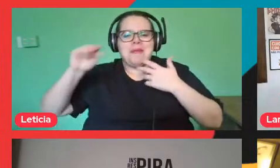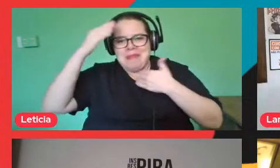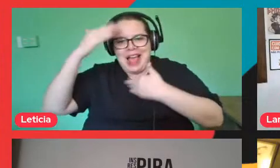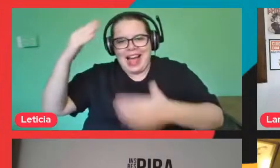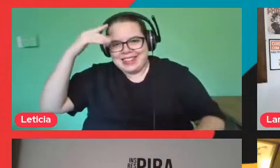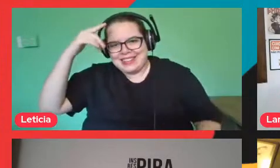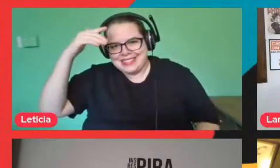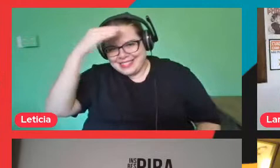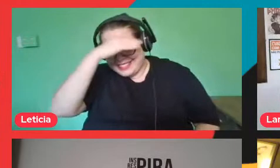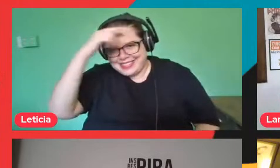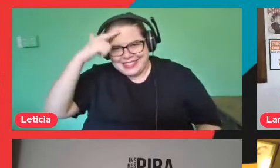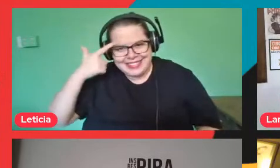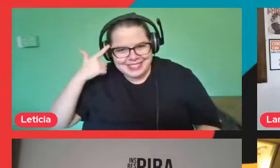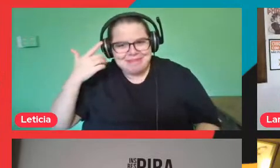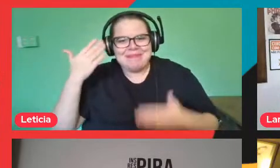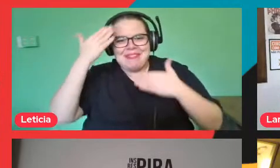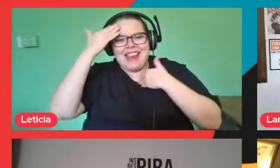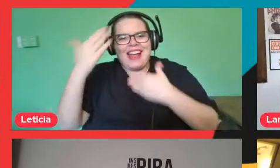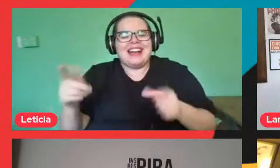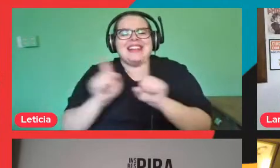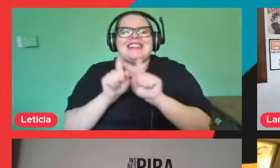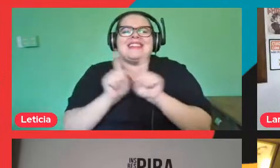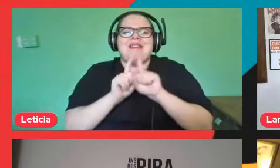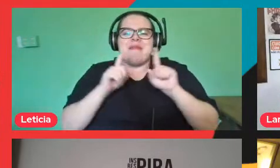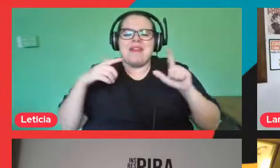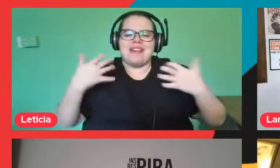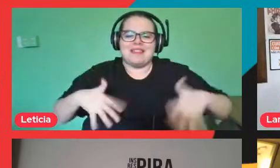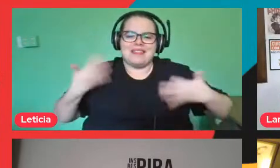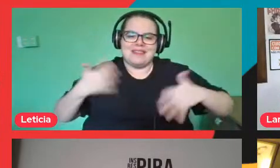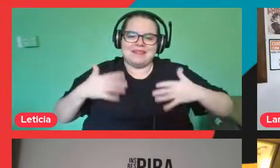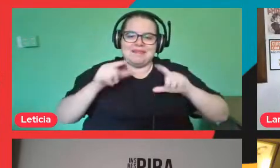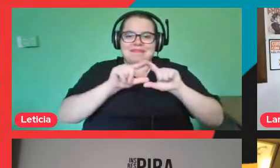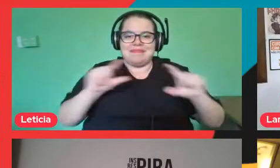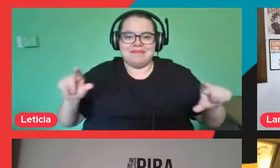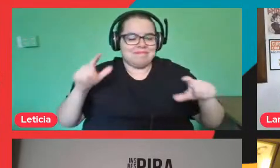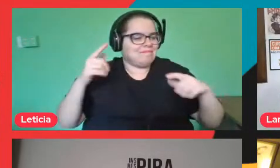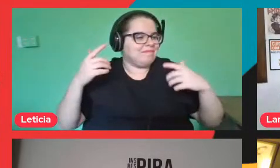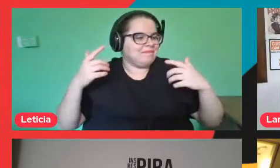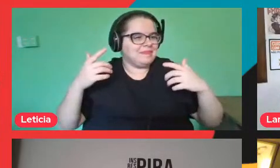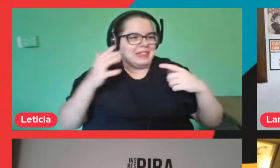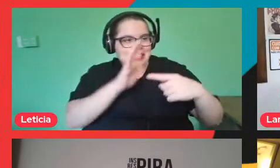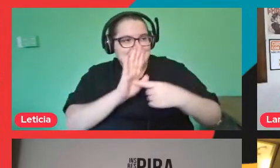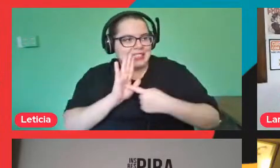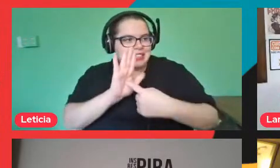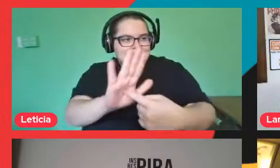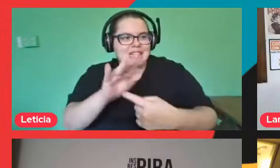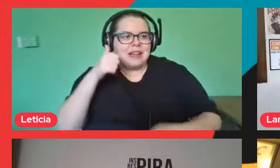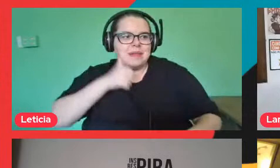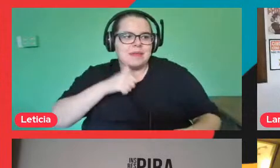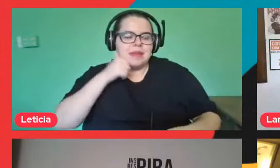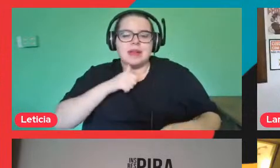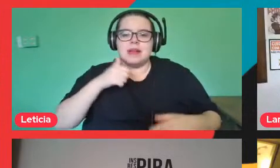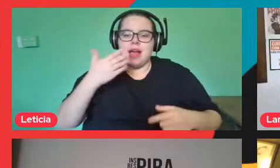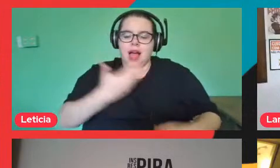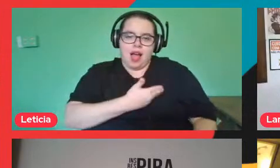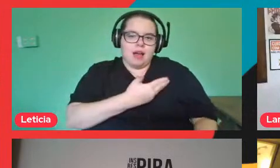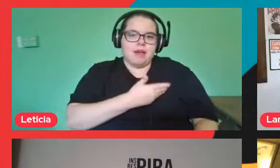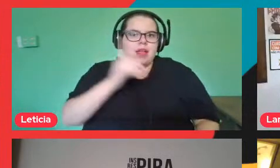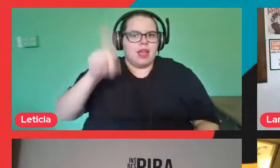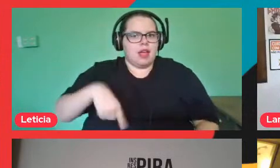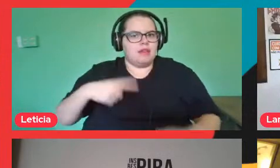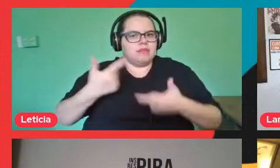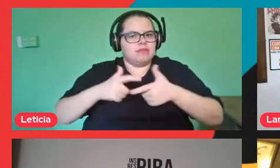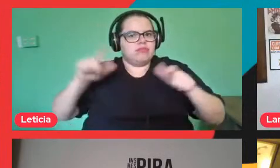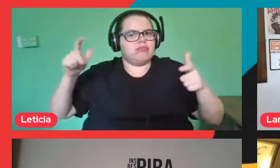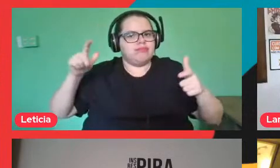muito obrigada. É, mas o livro, ele tem uma frase, foi indicado por uma amiga, inclusive uma corrente muito grande, uma